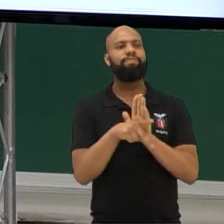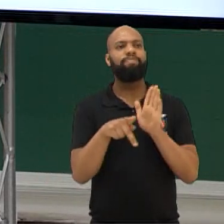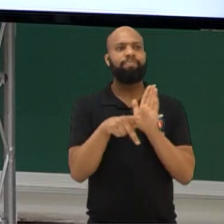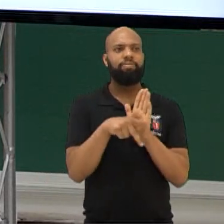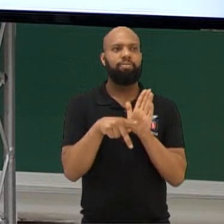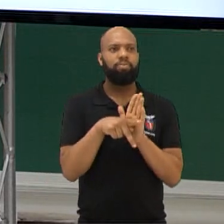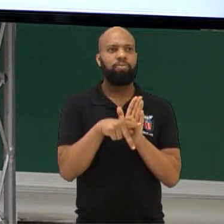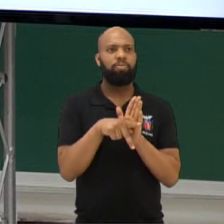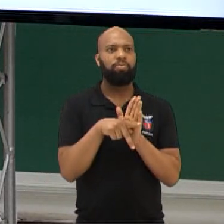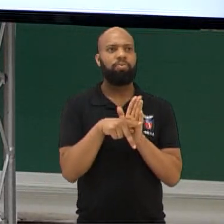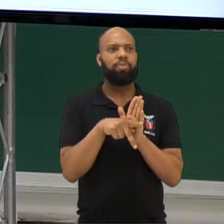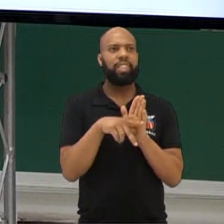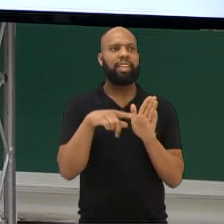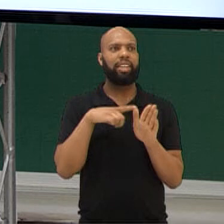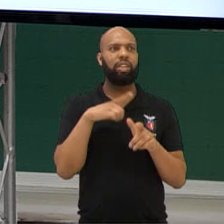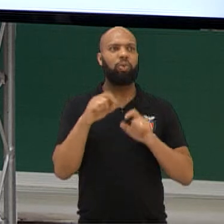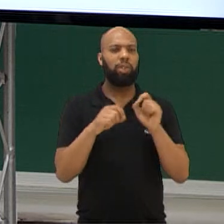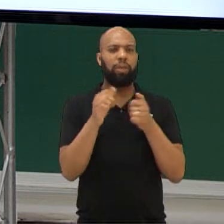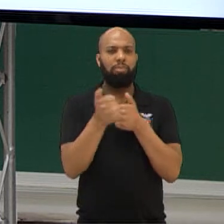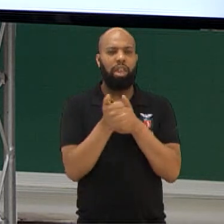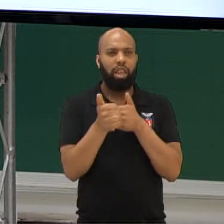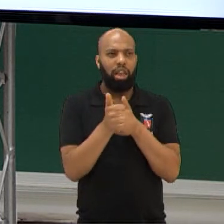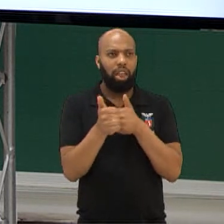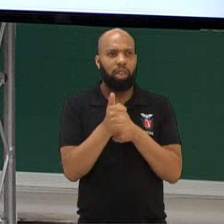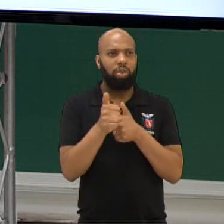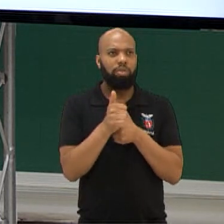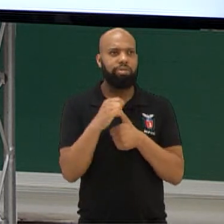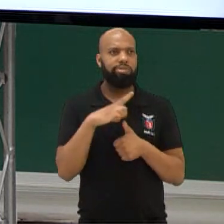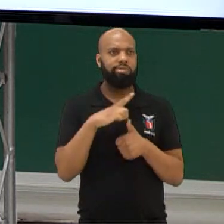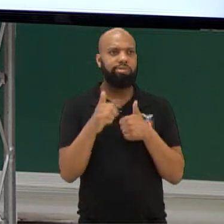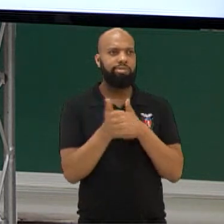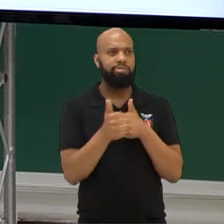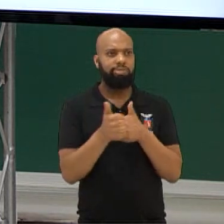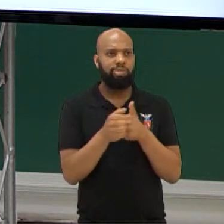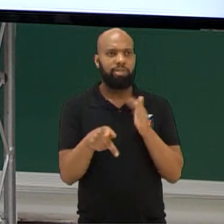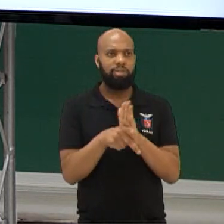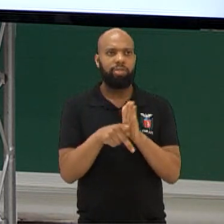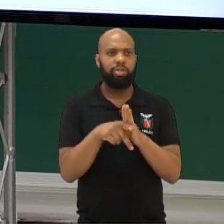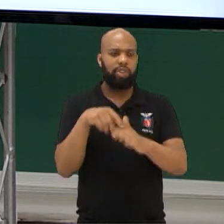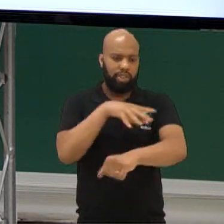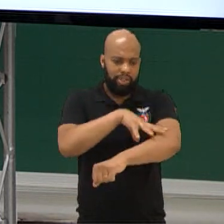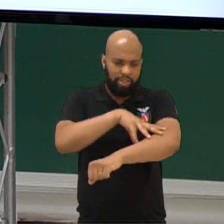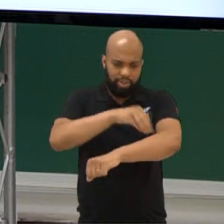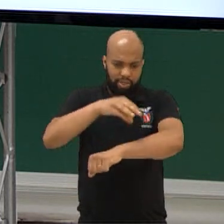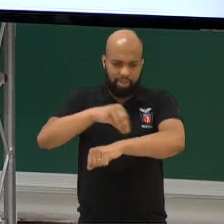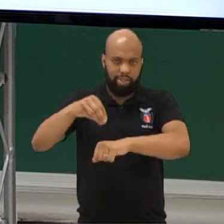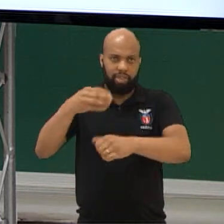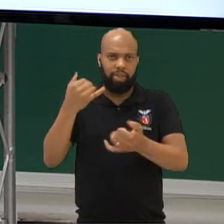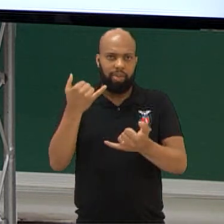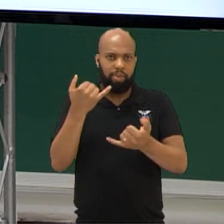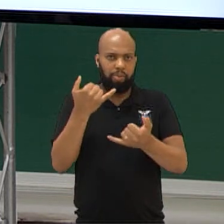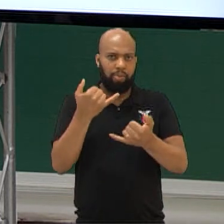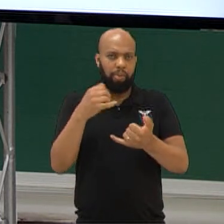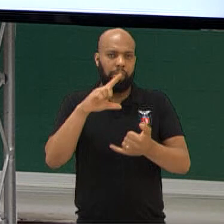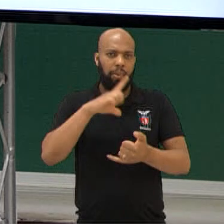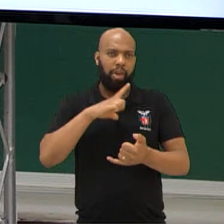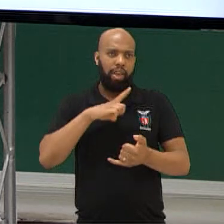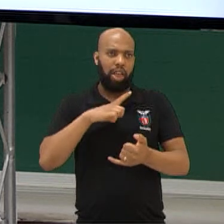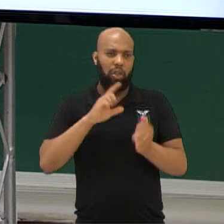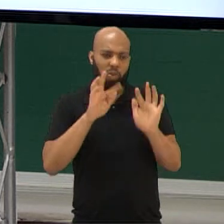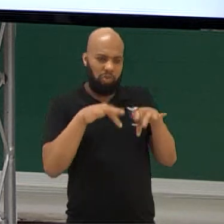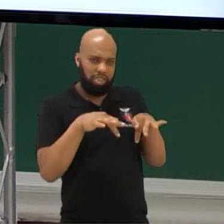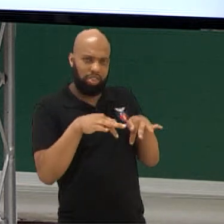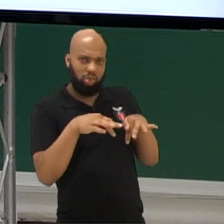região posterior, ali próximo às penas mais próximos à cauda ali, que é a